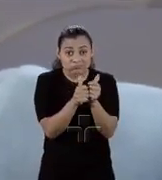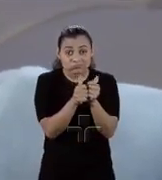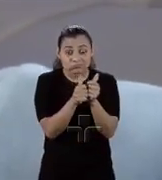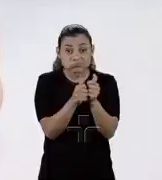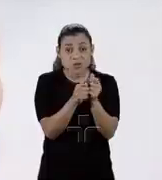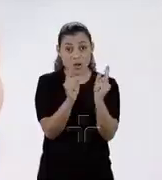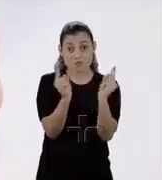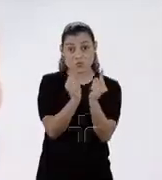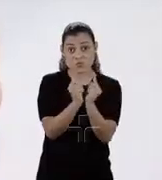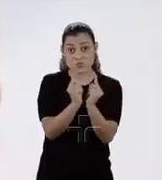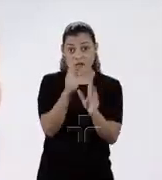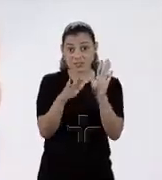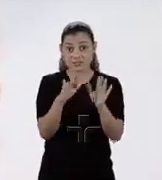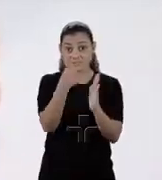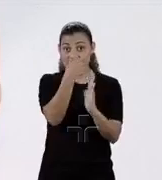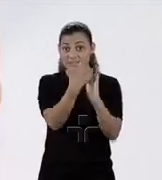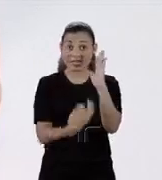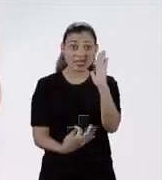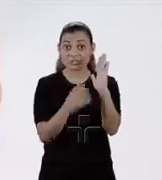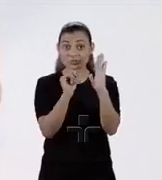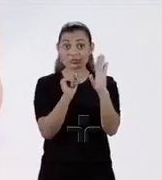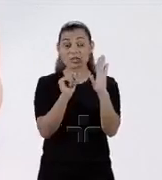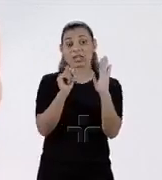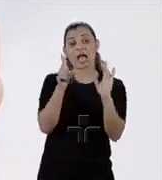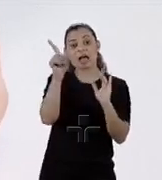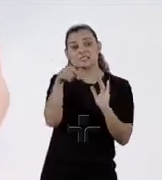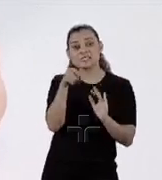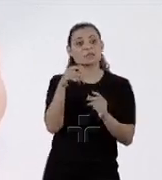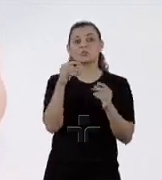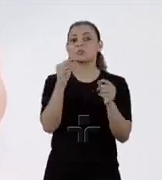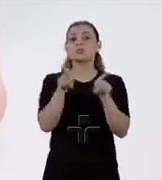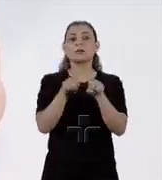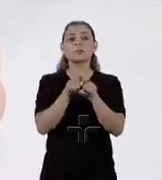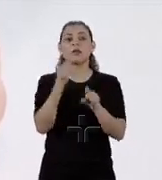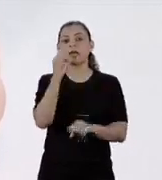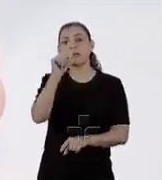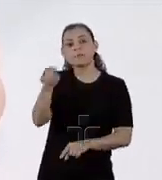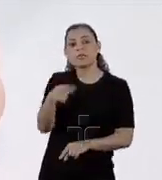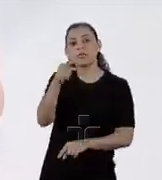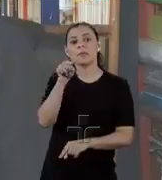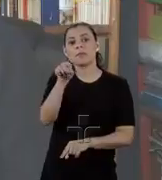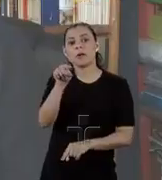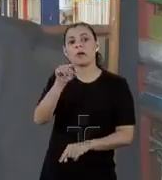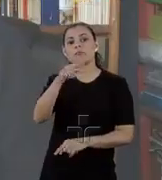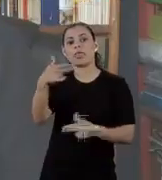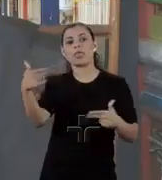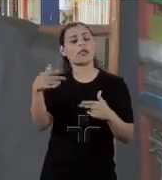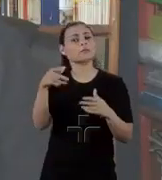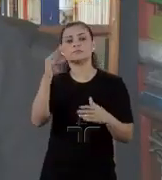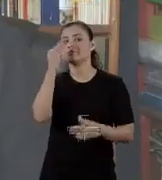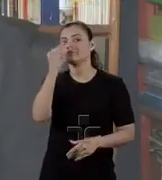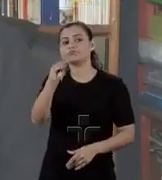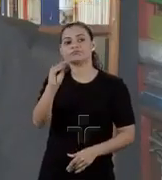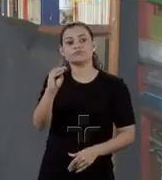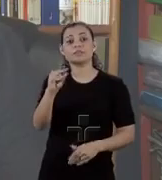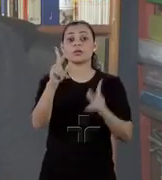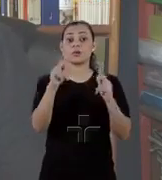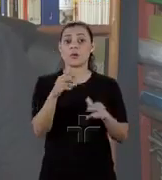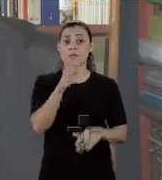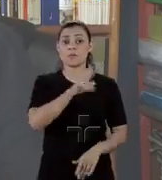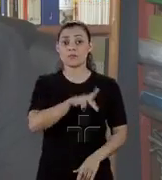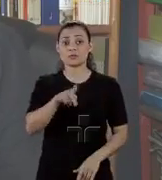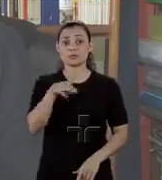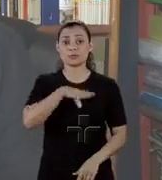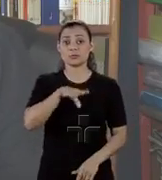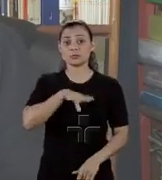abreviações, o texto acaba sendo feito sem acento e sem pontuação. Aí surge o problema, como explica esse professor de língua portuguesa